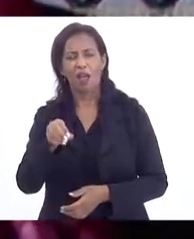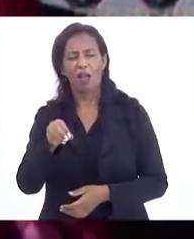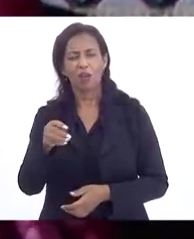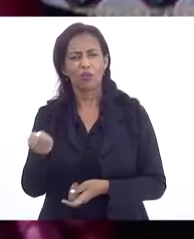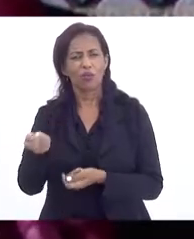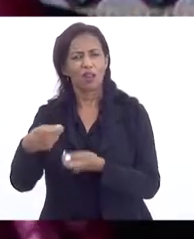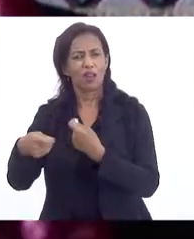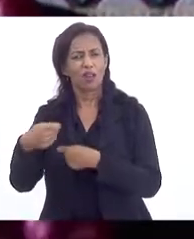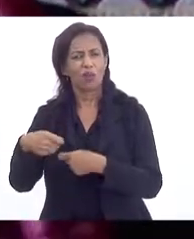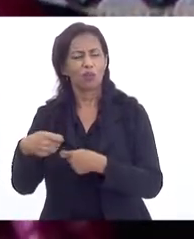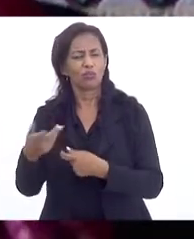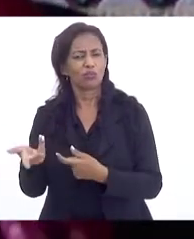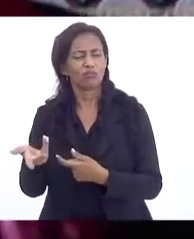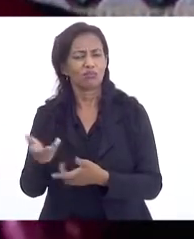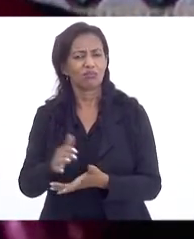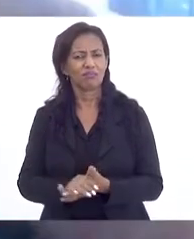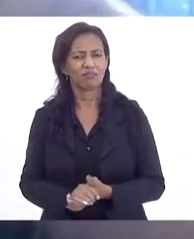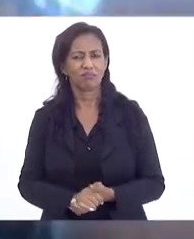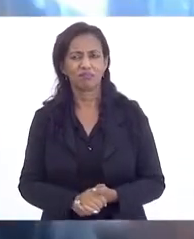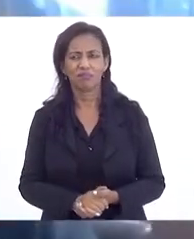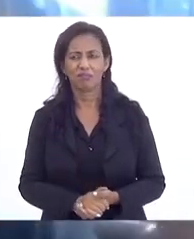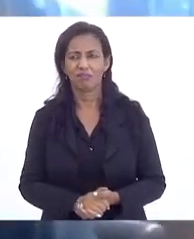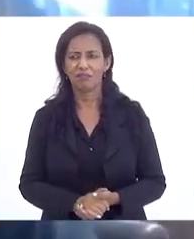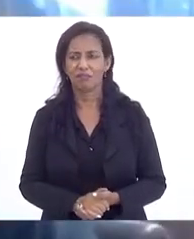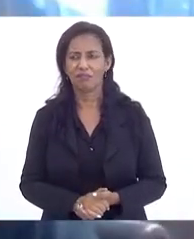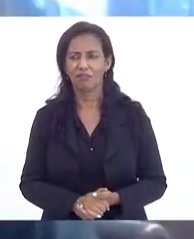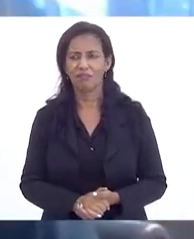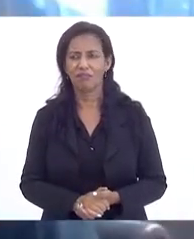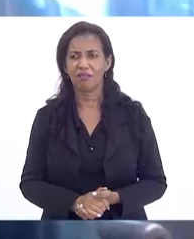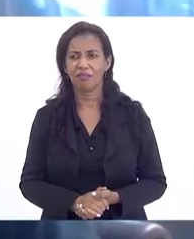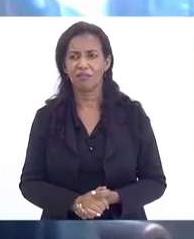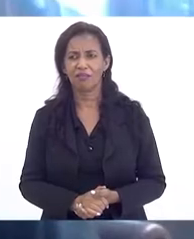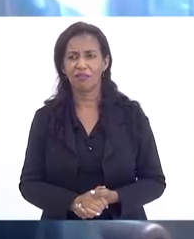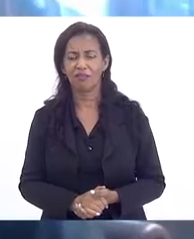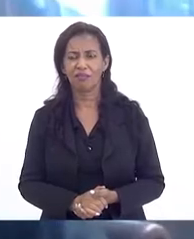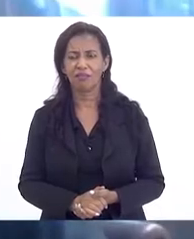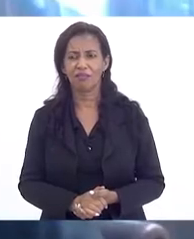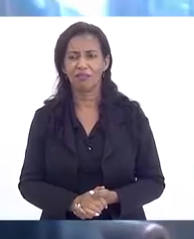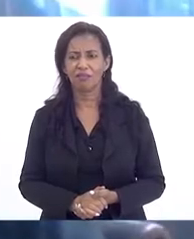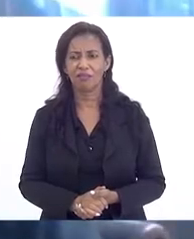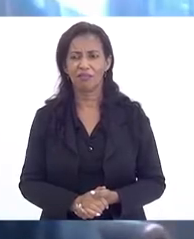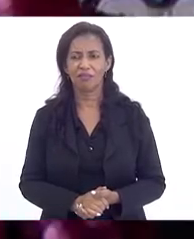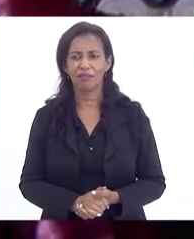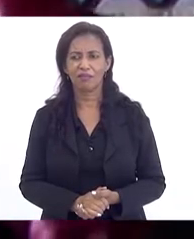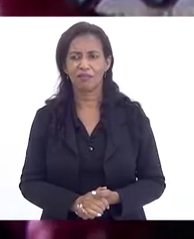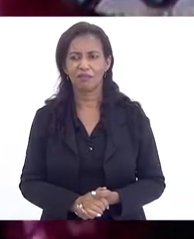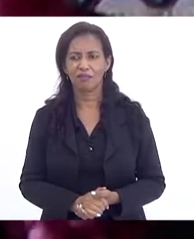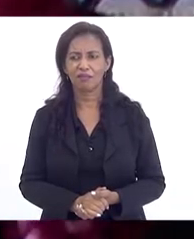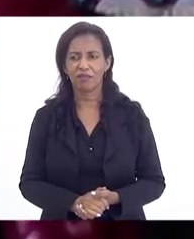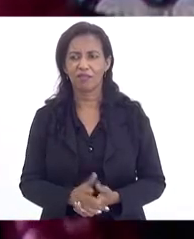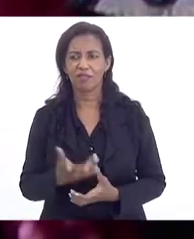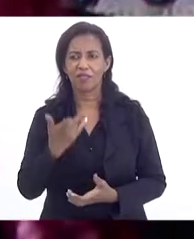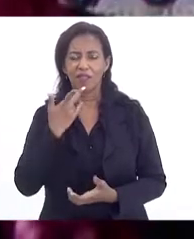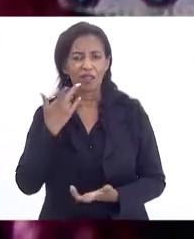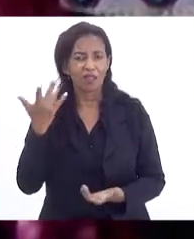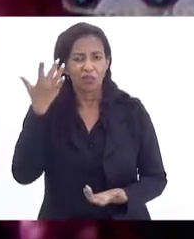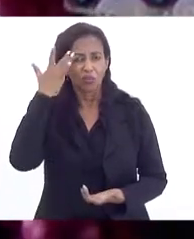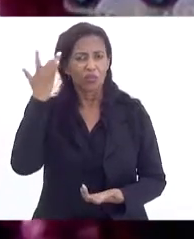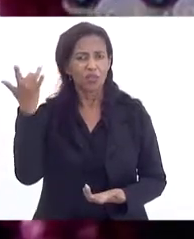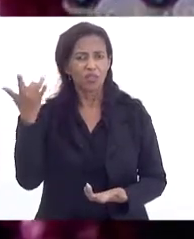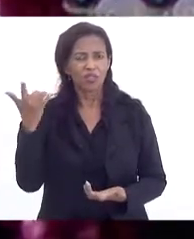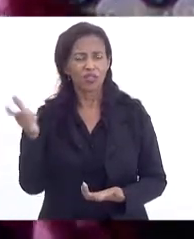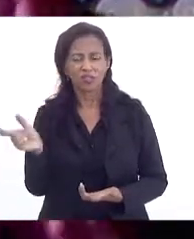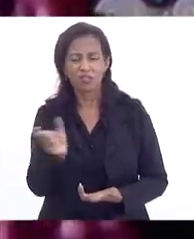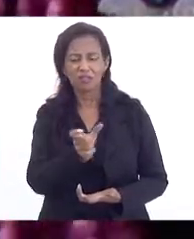agronegócio ou a importância. Realmente eu. Podia ser agricultura. Eu não entendi mesmo. Talvez seja ignorância dessa